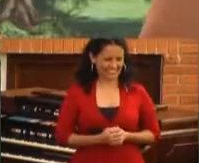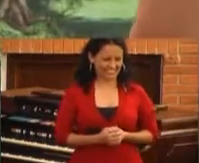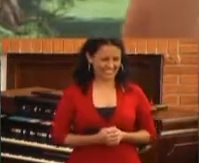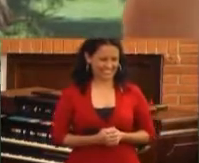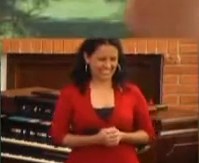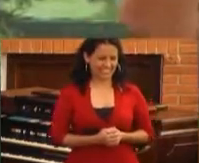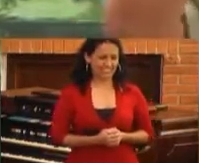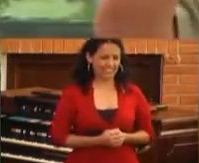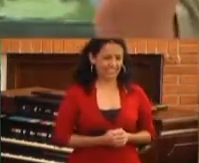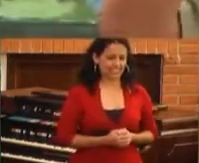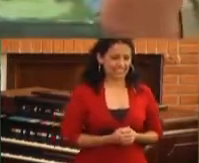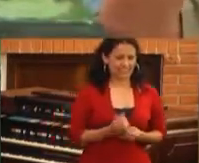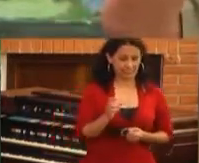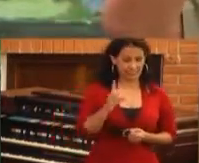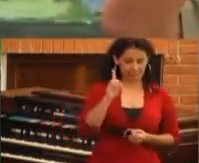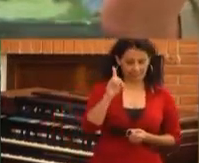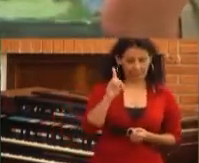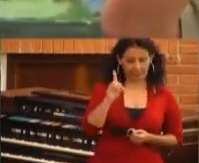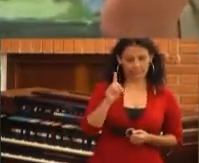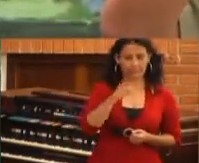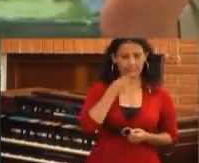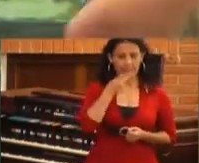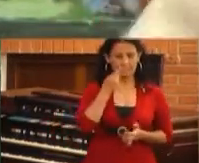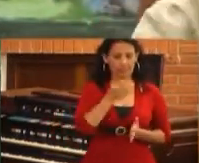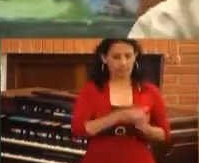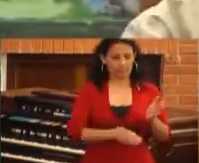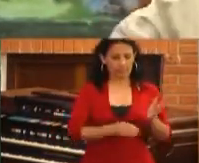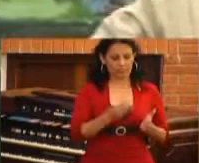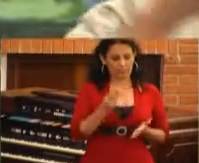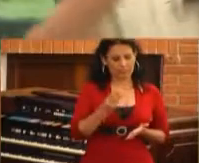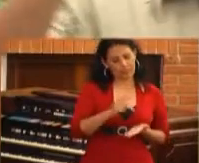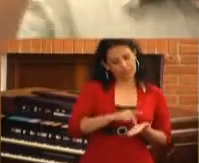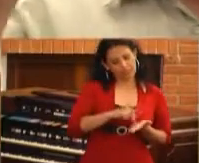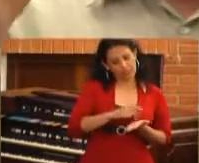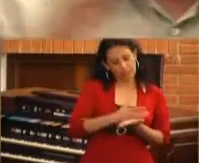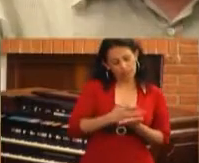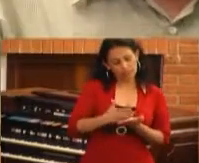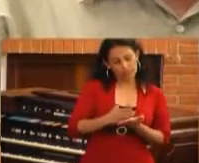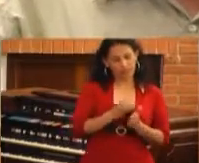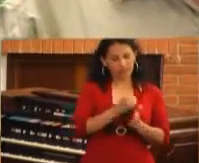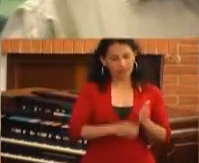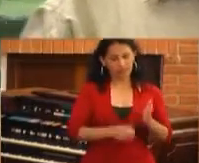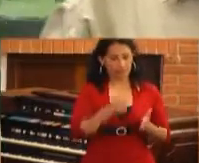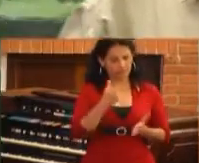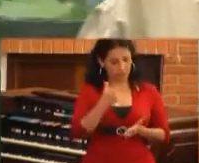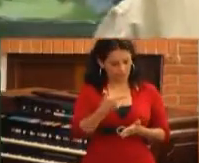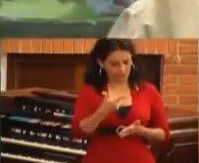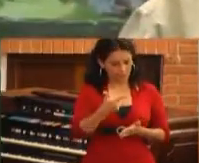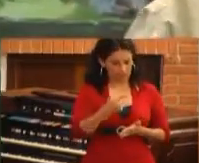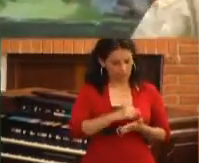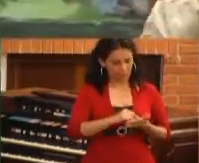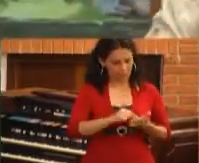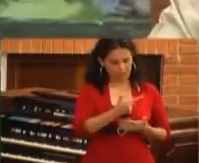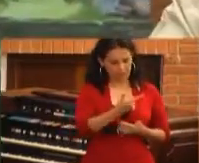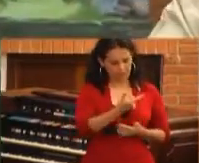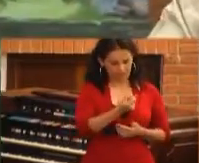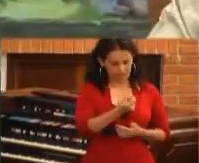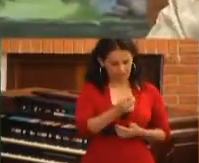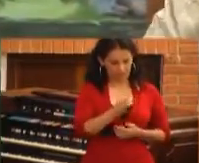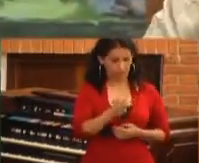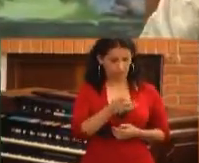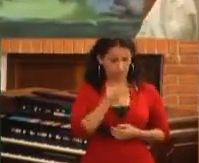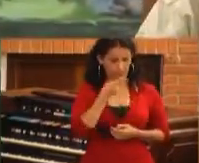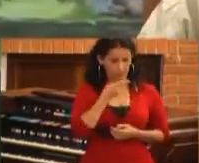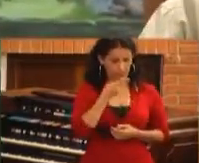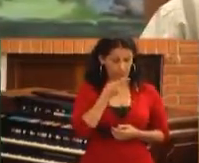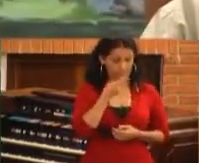texto que, na verdade, ele começa no capítulo 2, no verso 20, quando ele diz: se